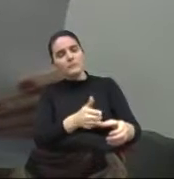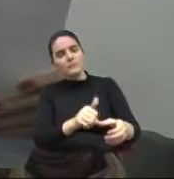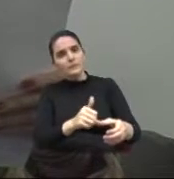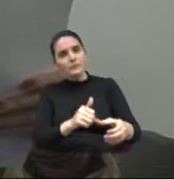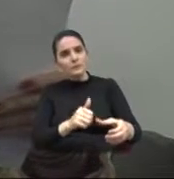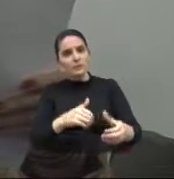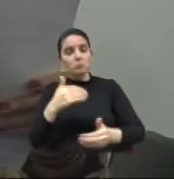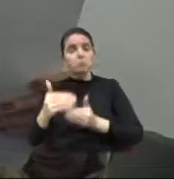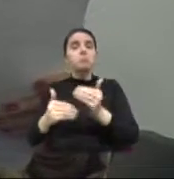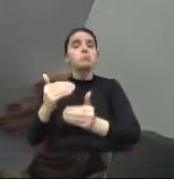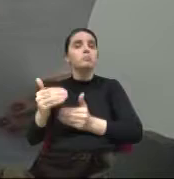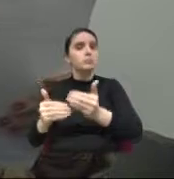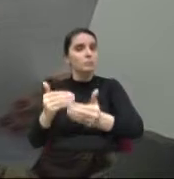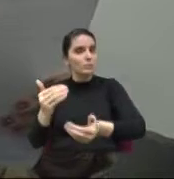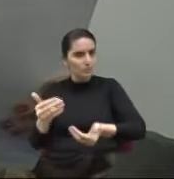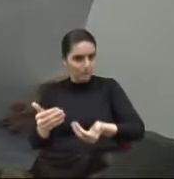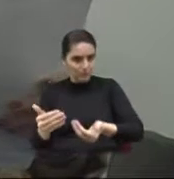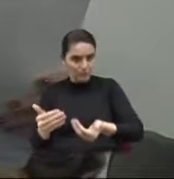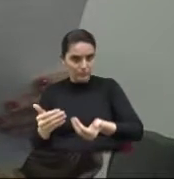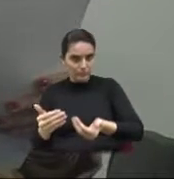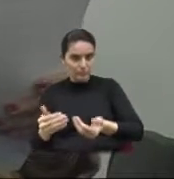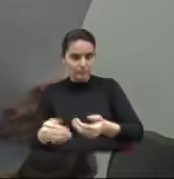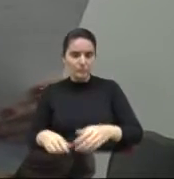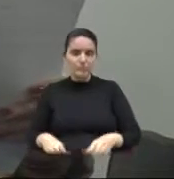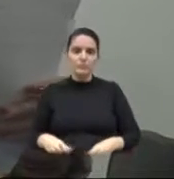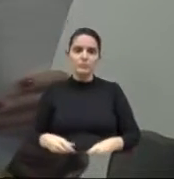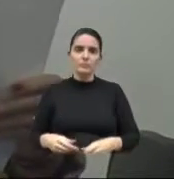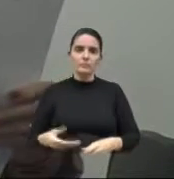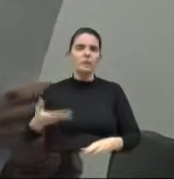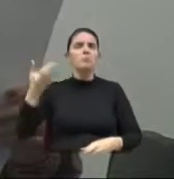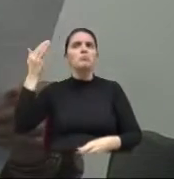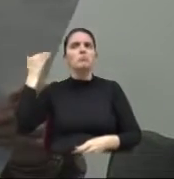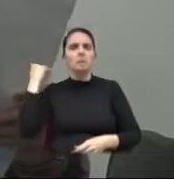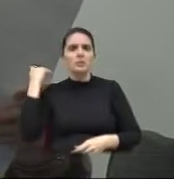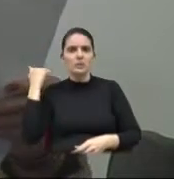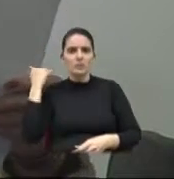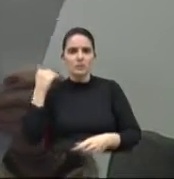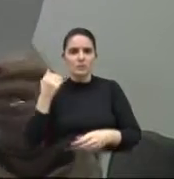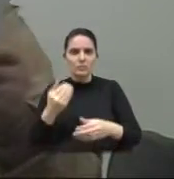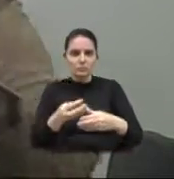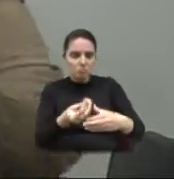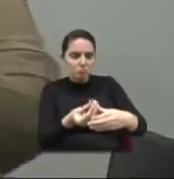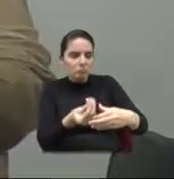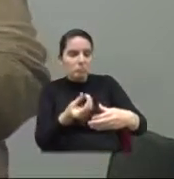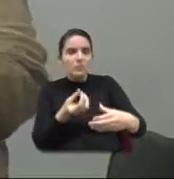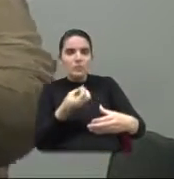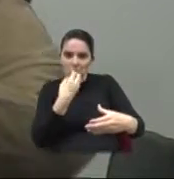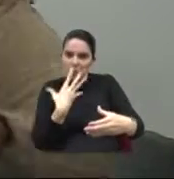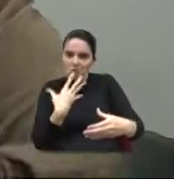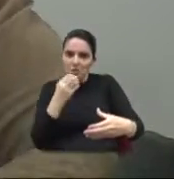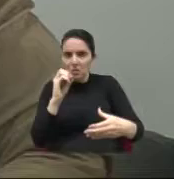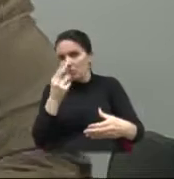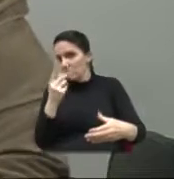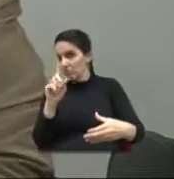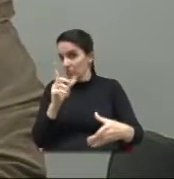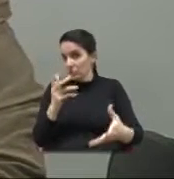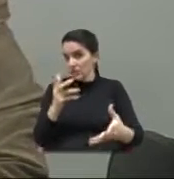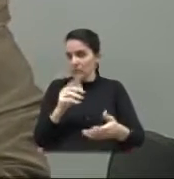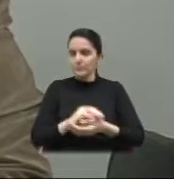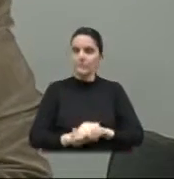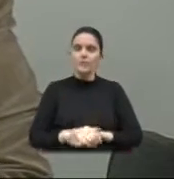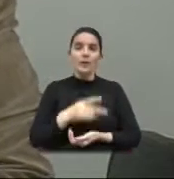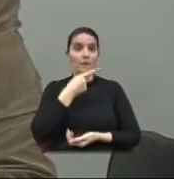tempo, e qual foi a última vez que foram feitas essas análises. Quando se fala em